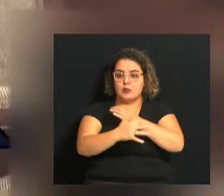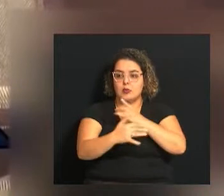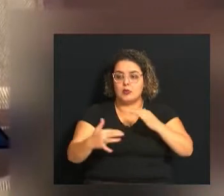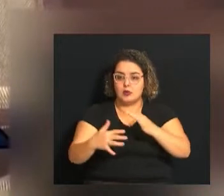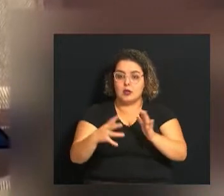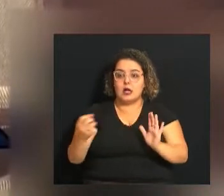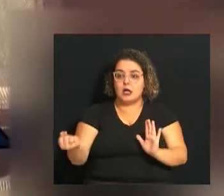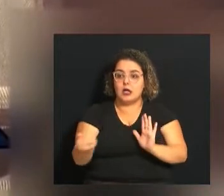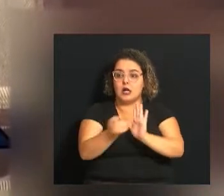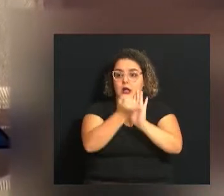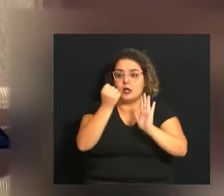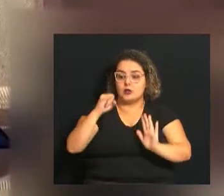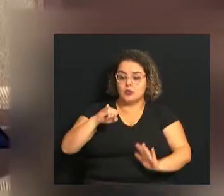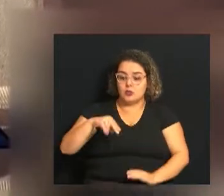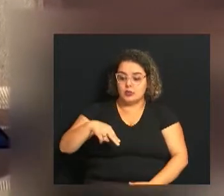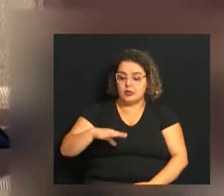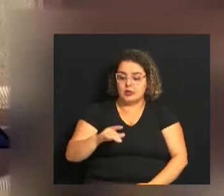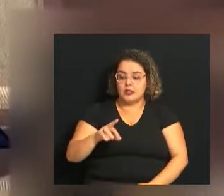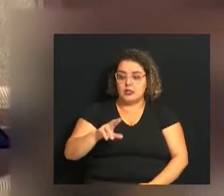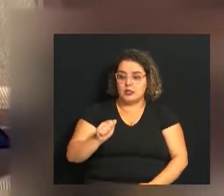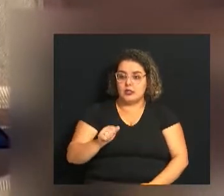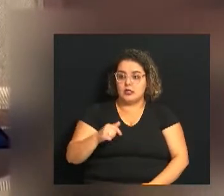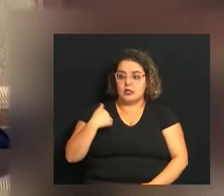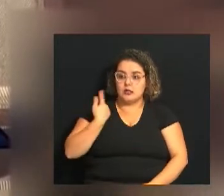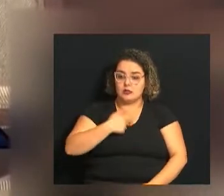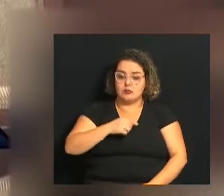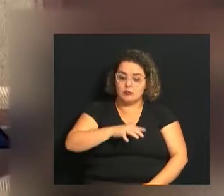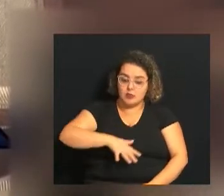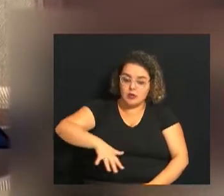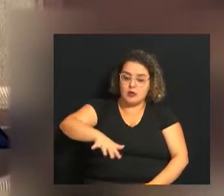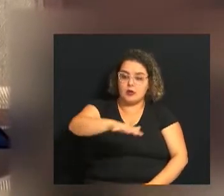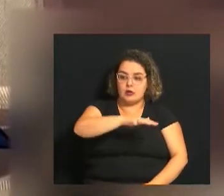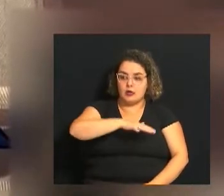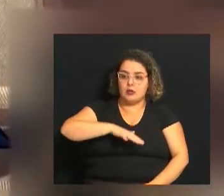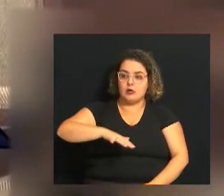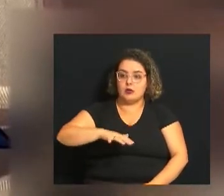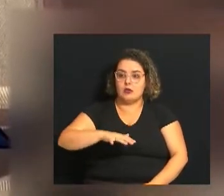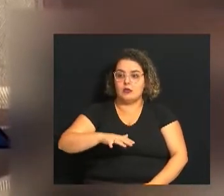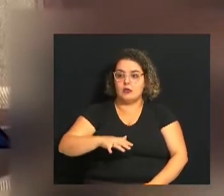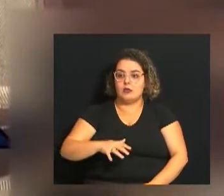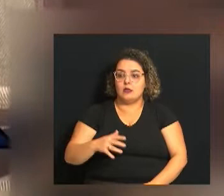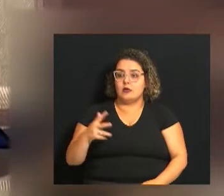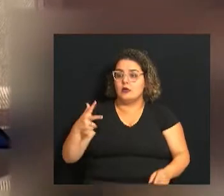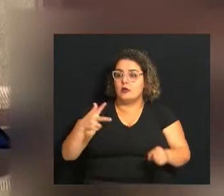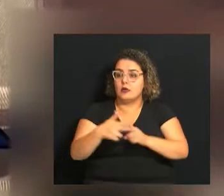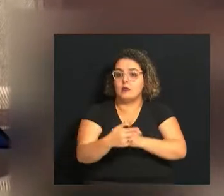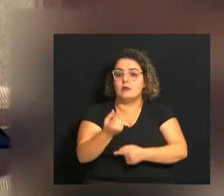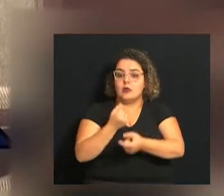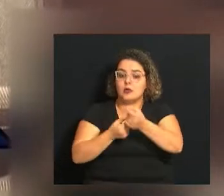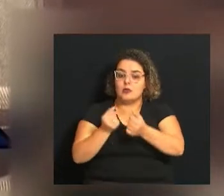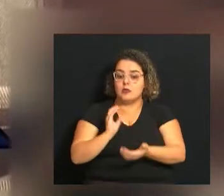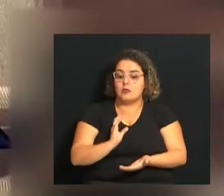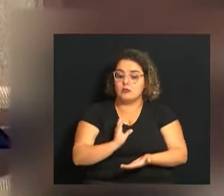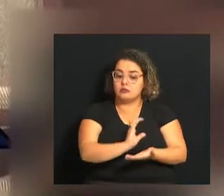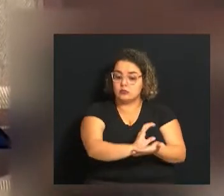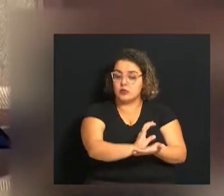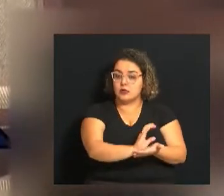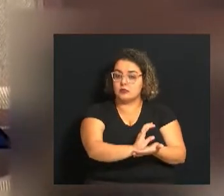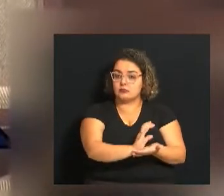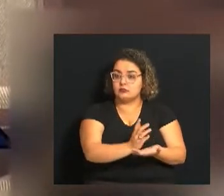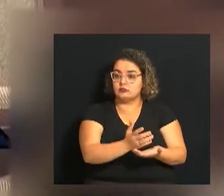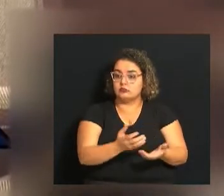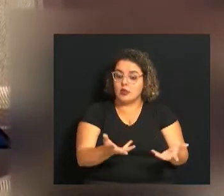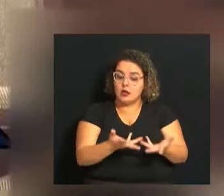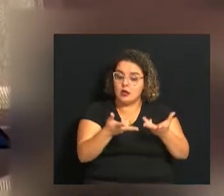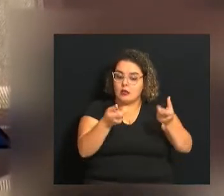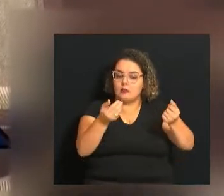no INCRA aqui na nossa região, e ela deixou de receber recursos, inclusive para investir, para